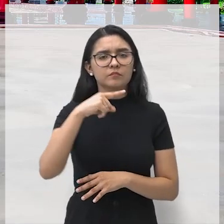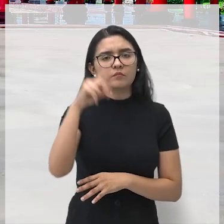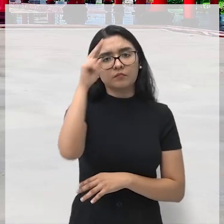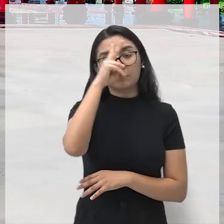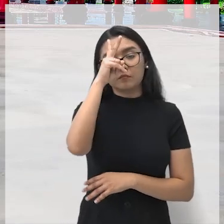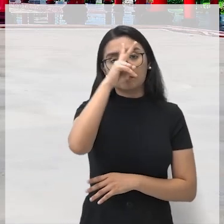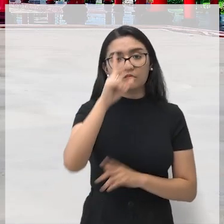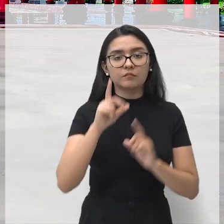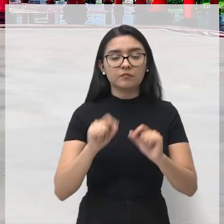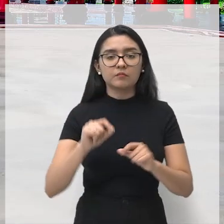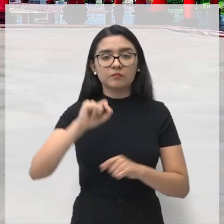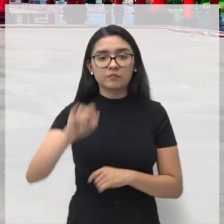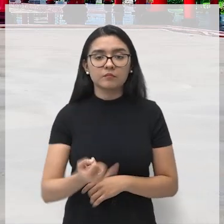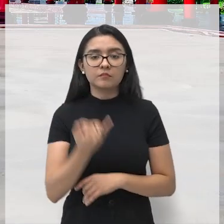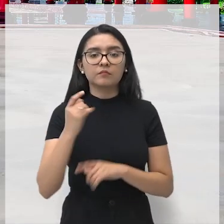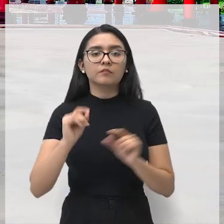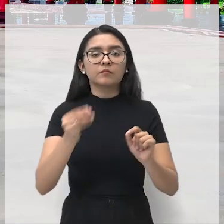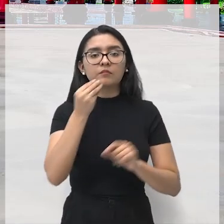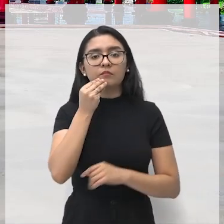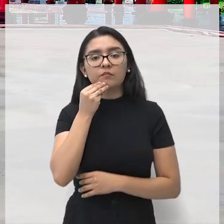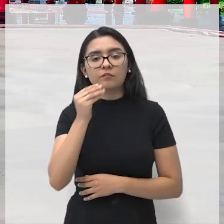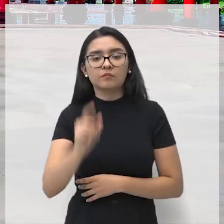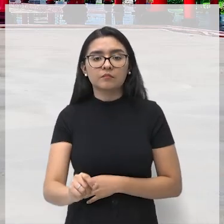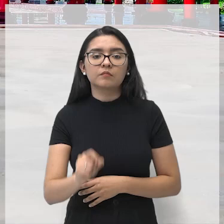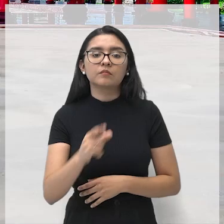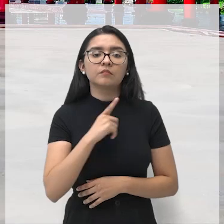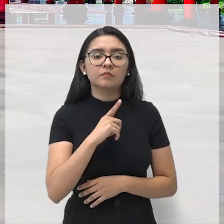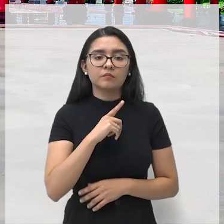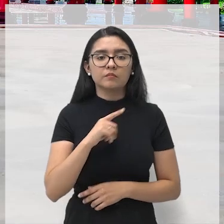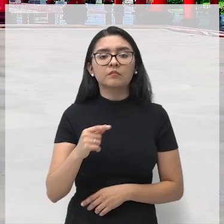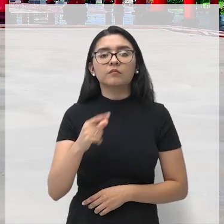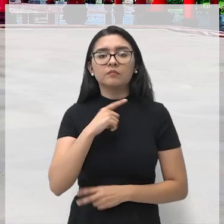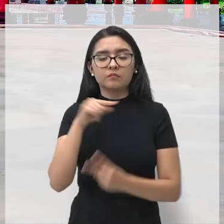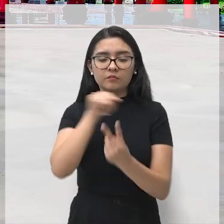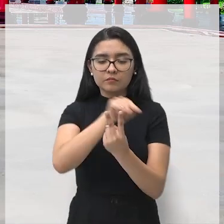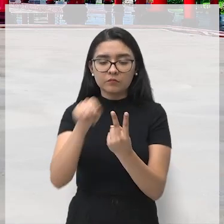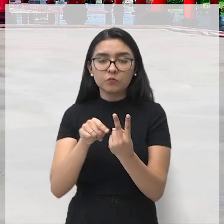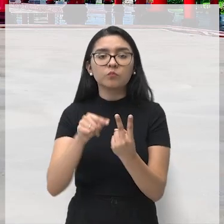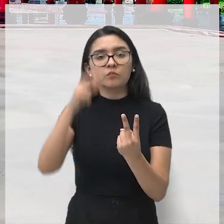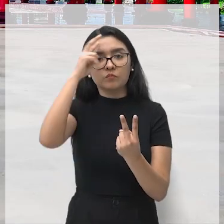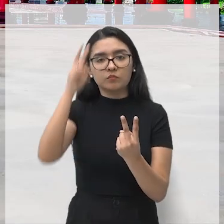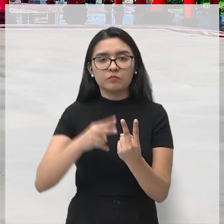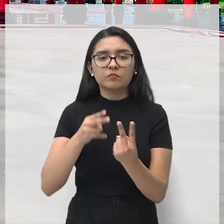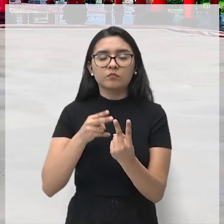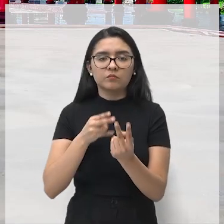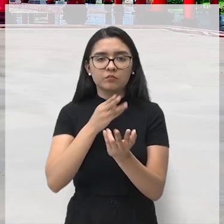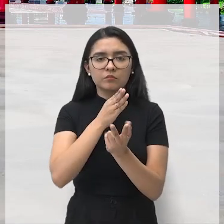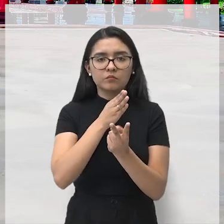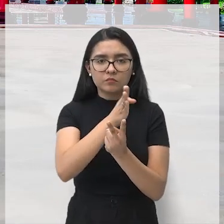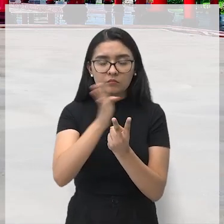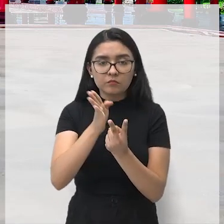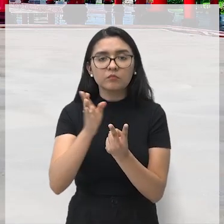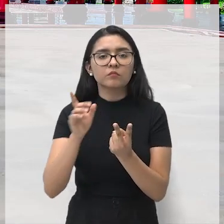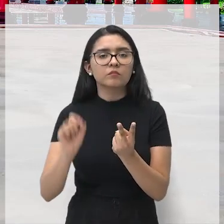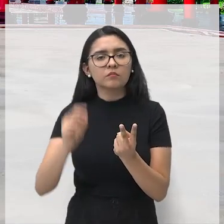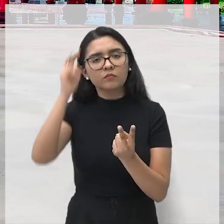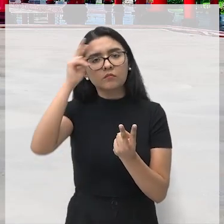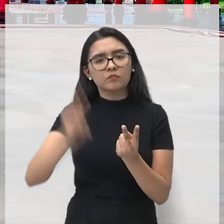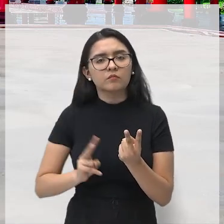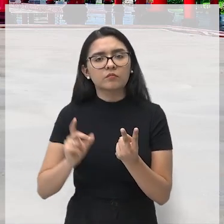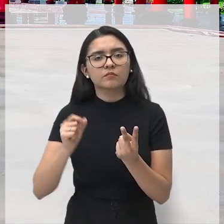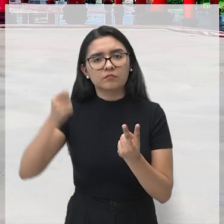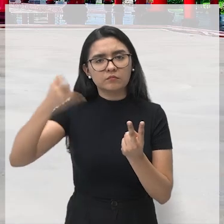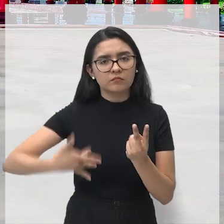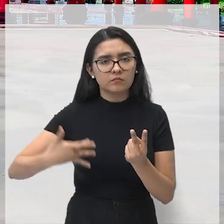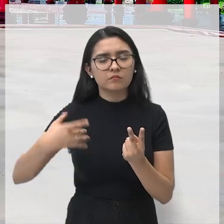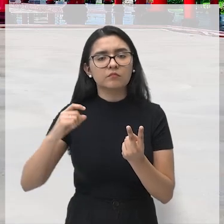mas já aproveitamos a oportunidade para lembrar que existem duas vertentes históricas, duas histórias contadas